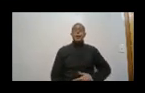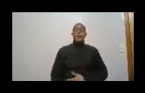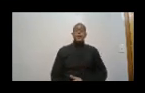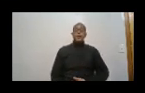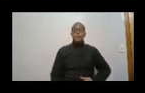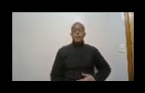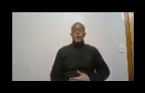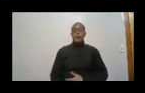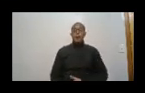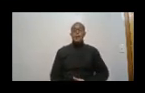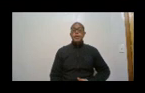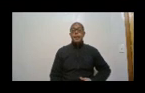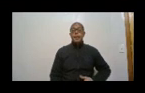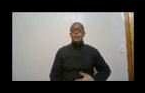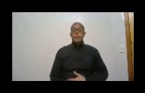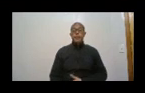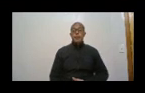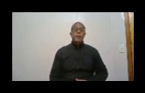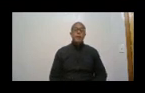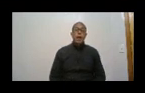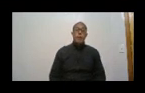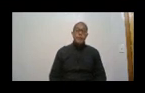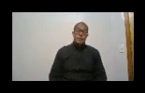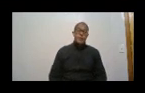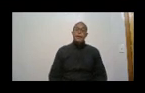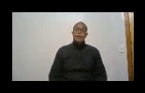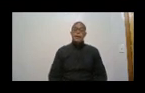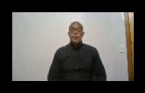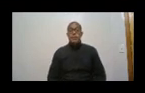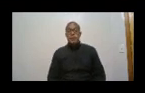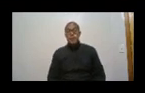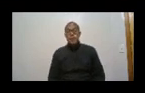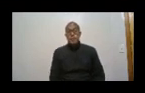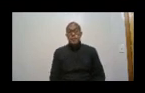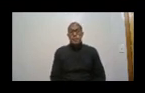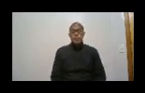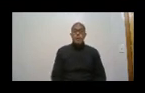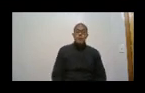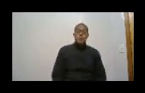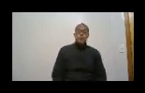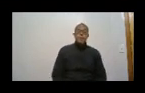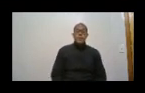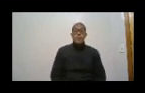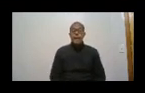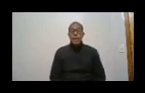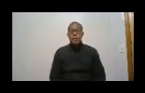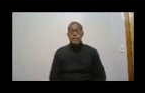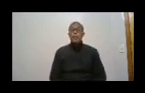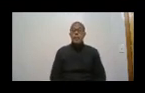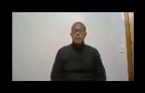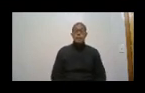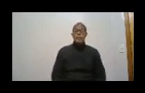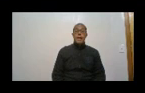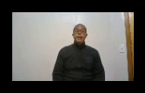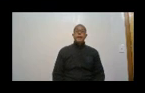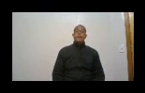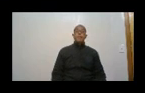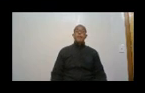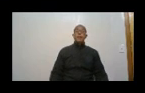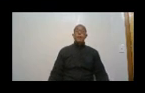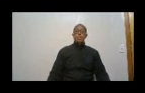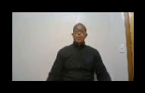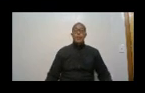gel que você aplica no abdômen de reposição hormonal, por exemplo. Então, dependendo da composição corporal, isso pode ser alterado, seu peso,